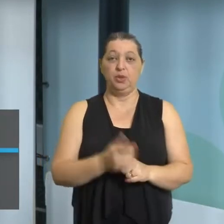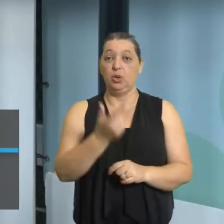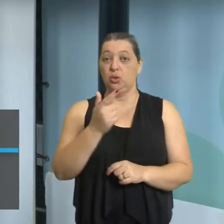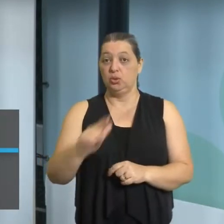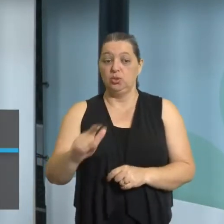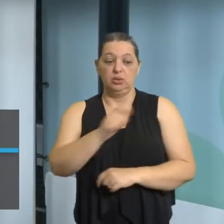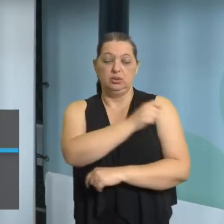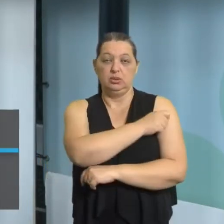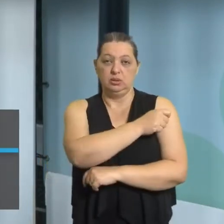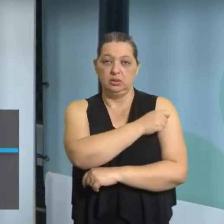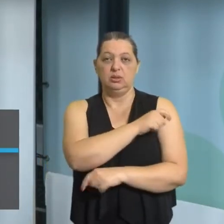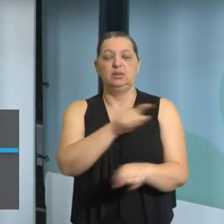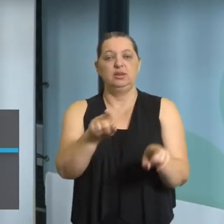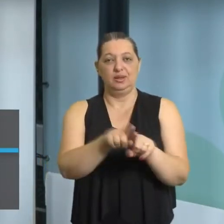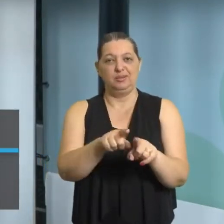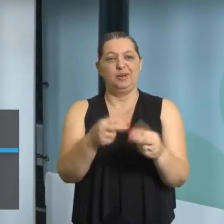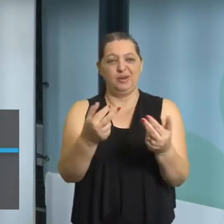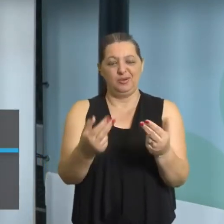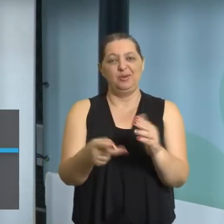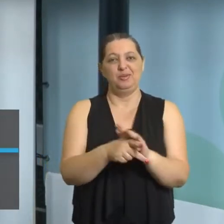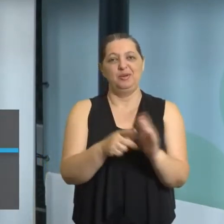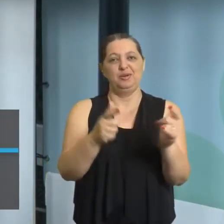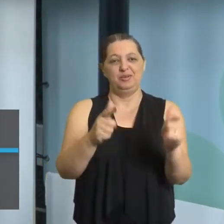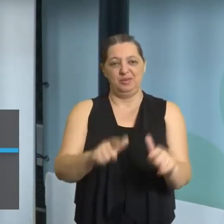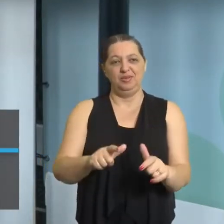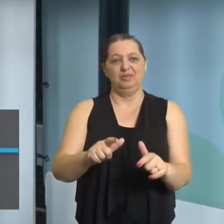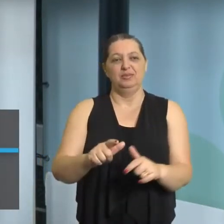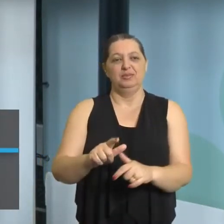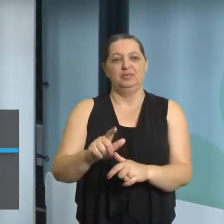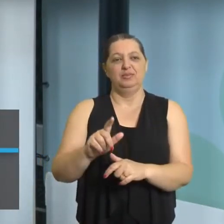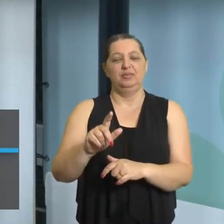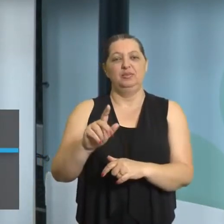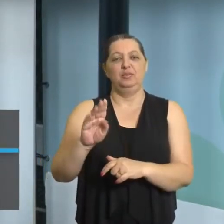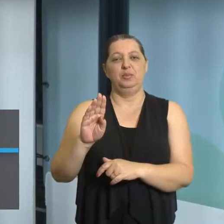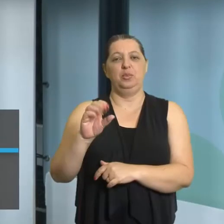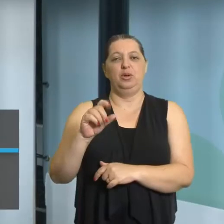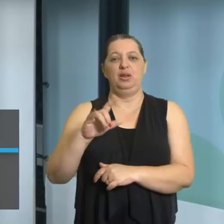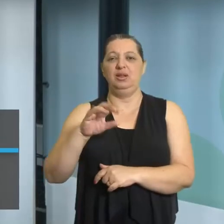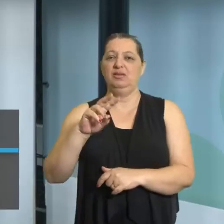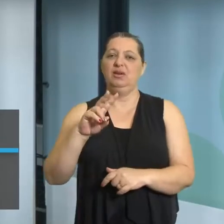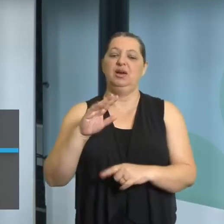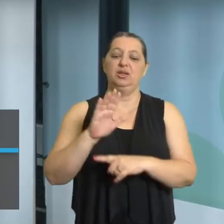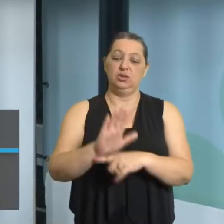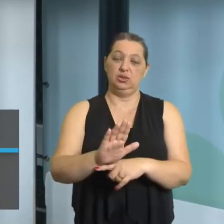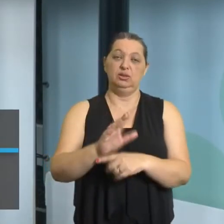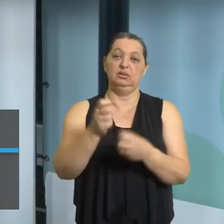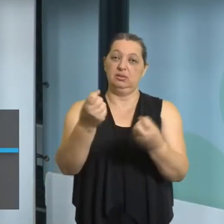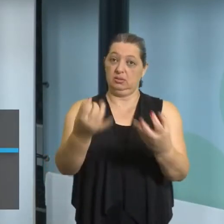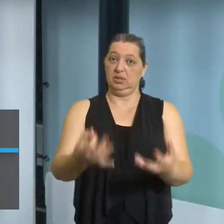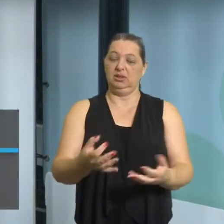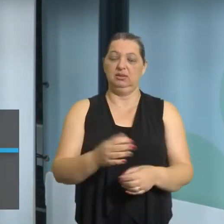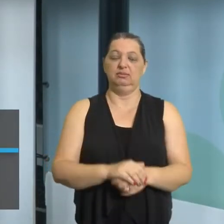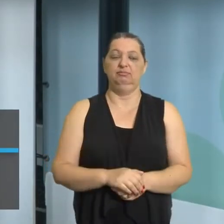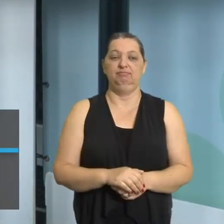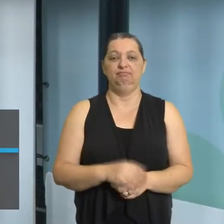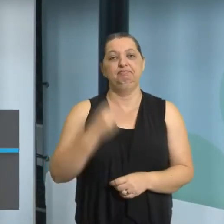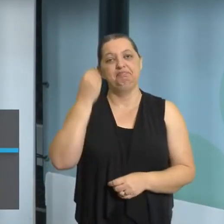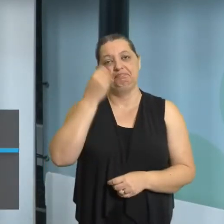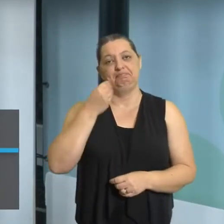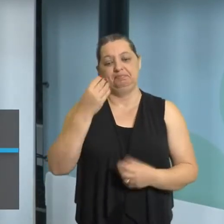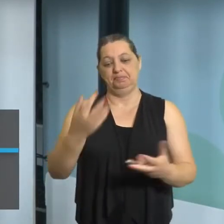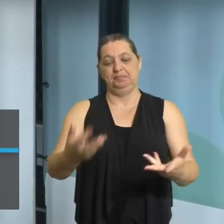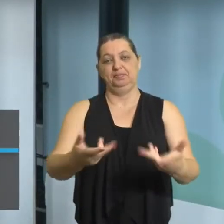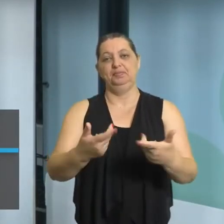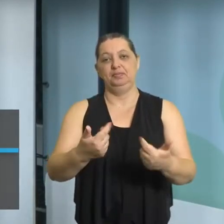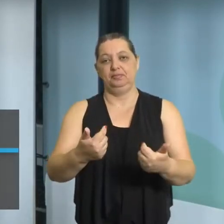outros estudantes da mesma origem dele que era da Bolívia e é um se juntando e ajudando ele explicar como experiências se fascinante em que a